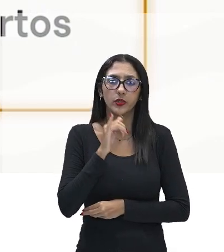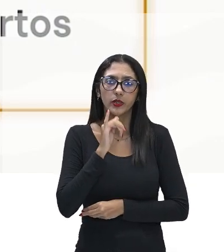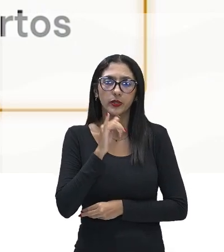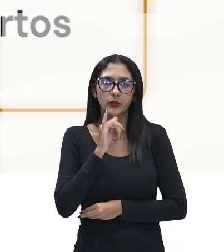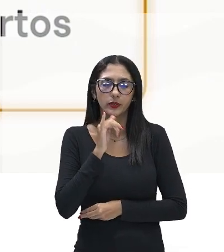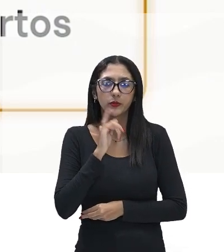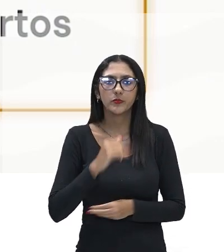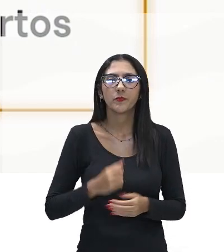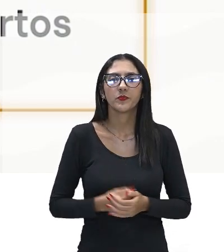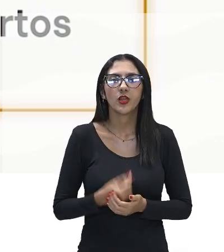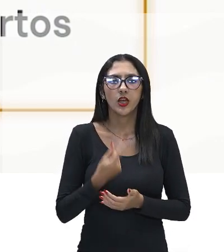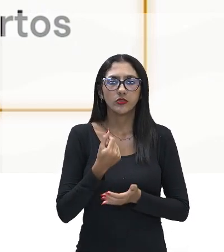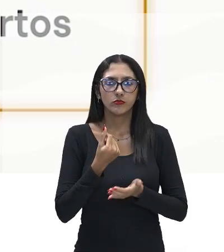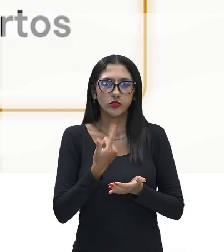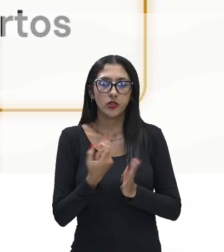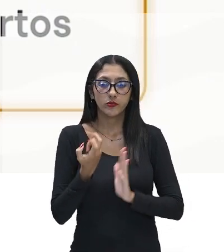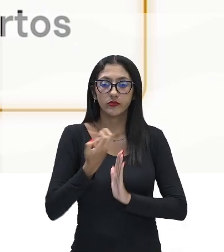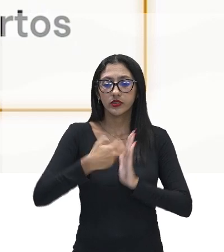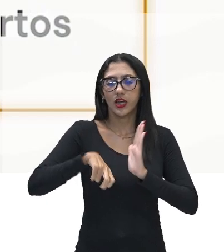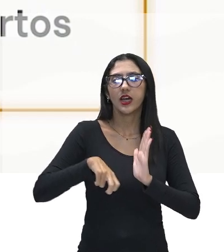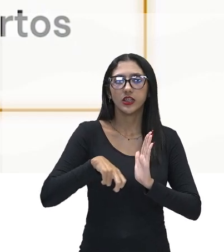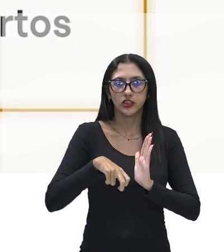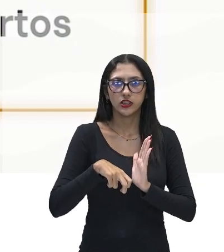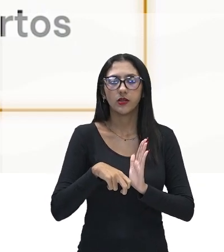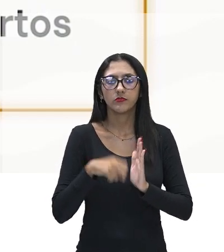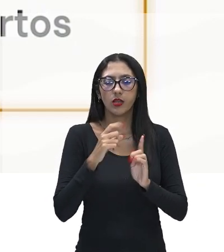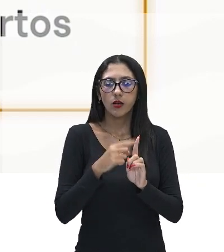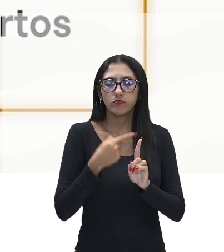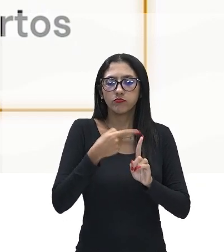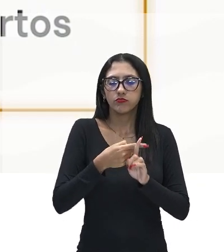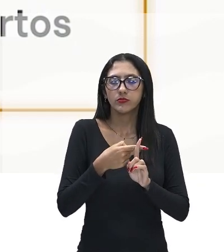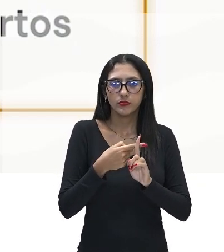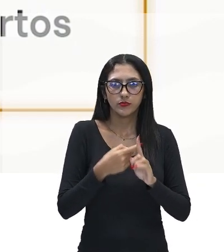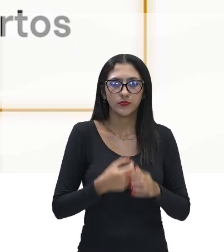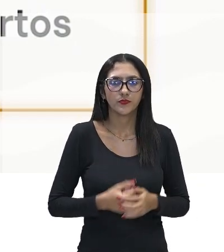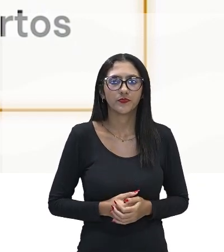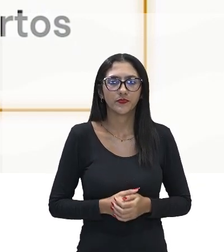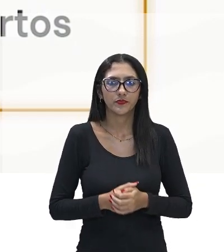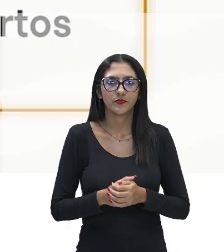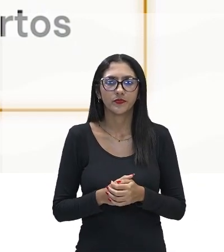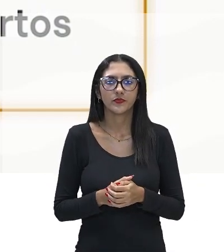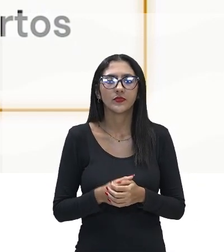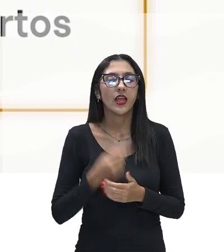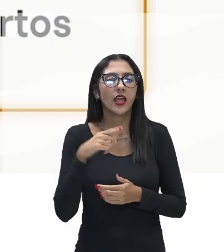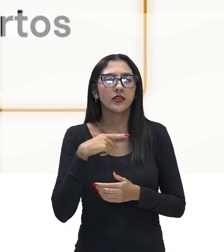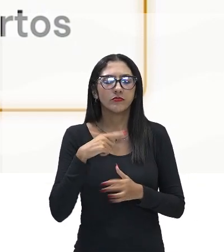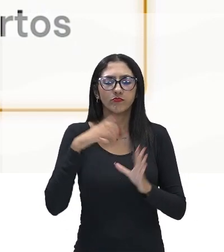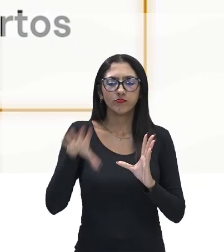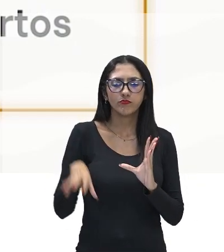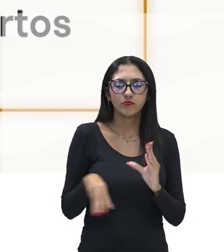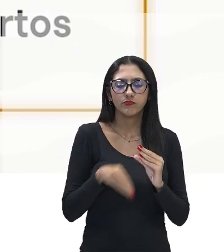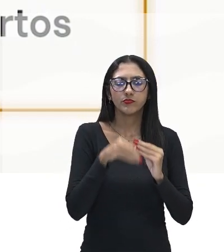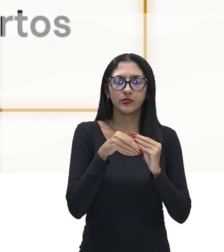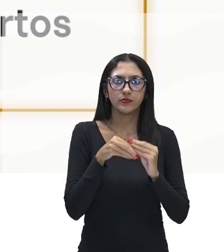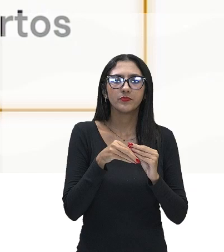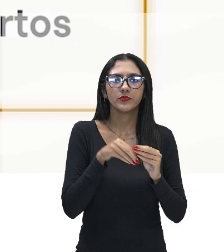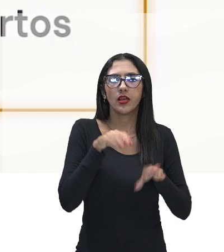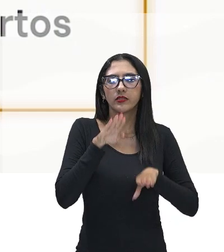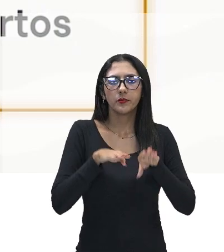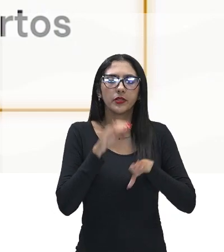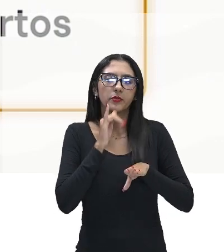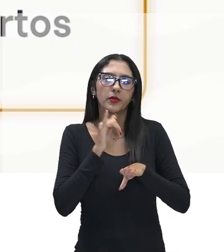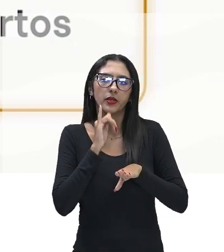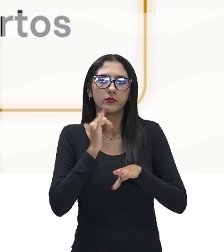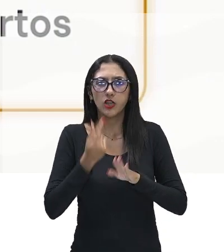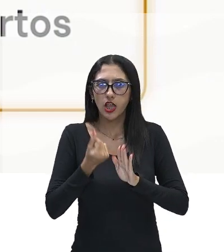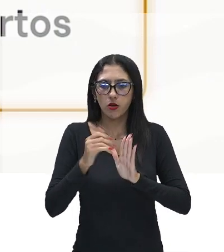comercial em relação à taxa percentual do capital. O acréscimo ocorre devido às demandas no mercado de subir o preço